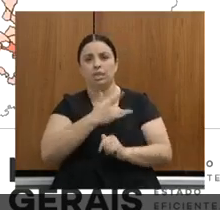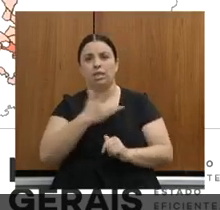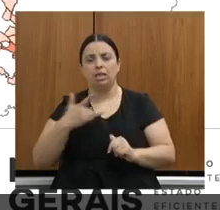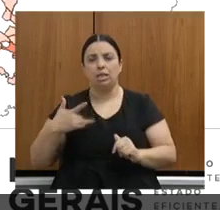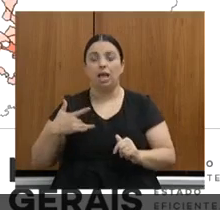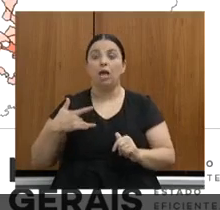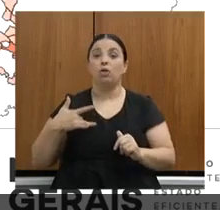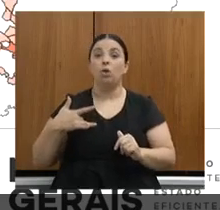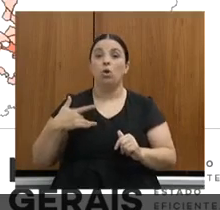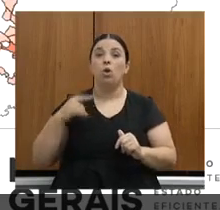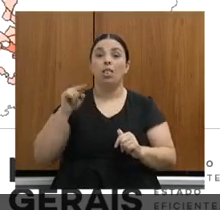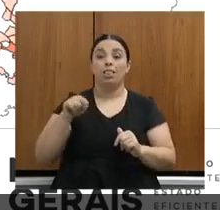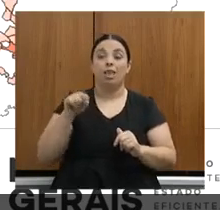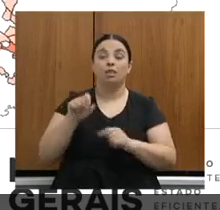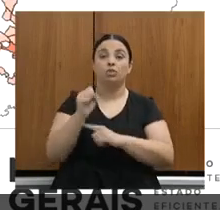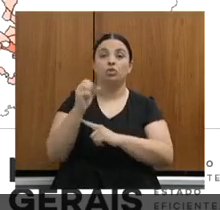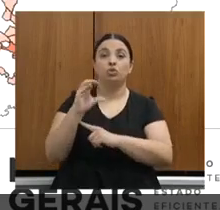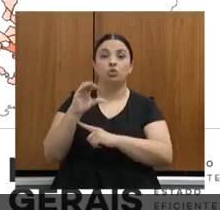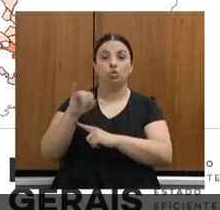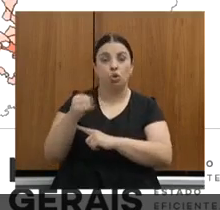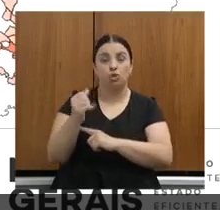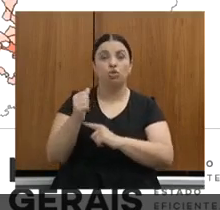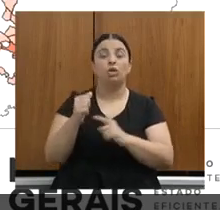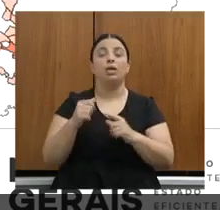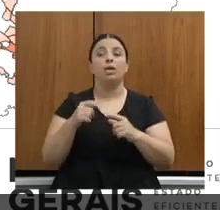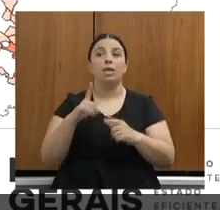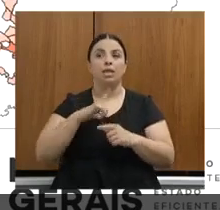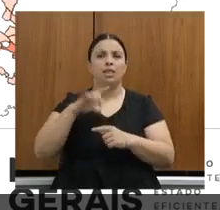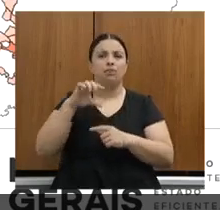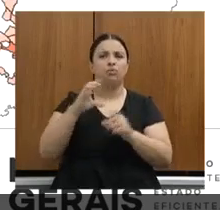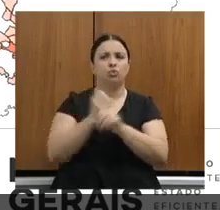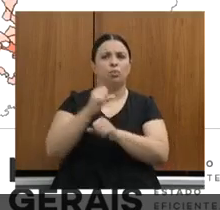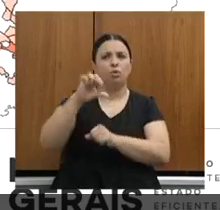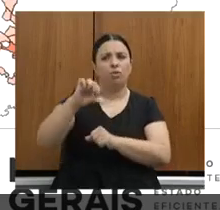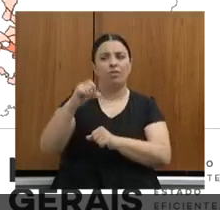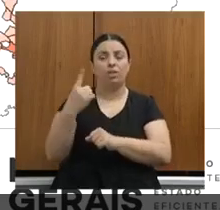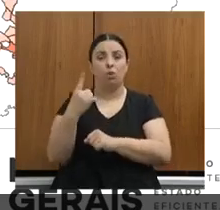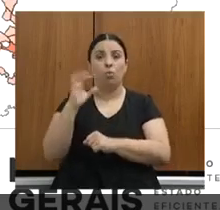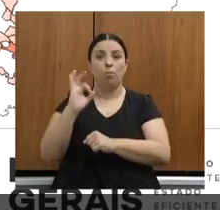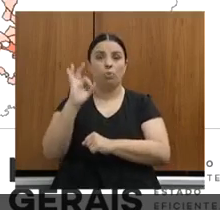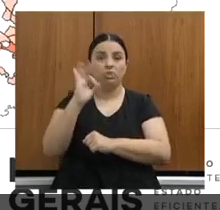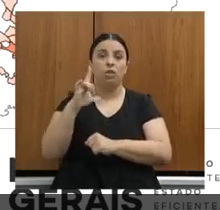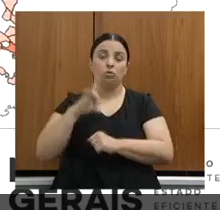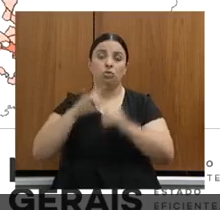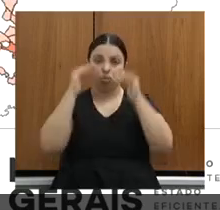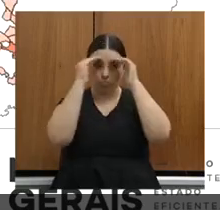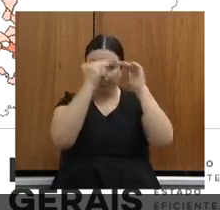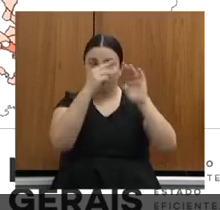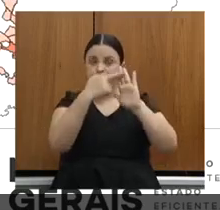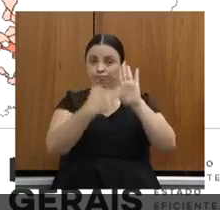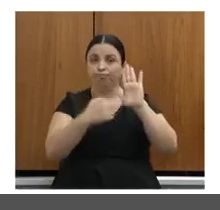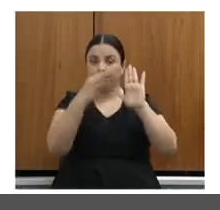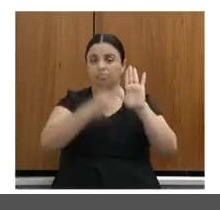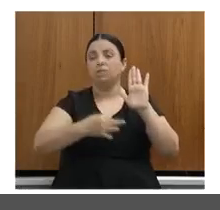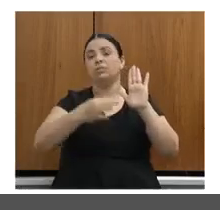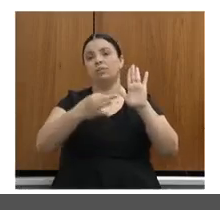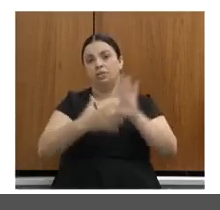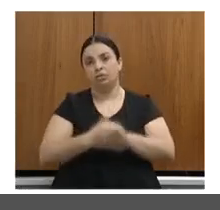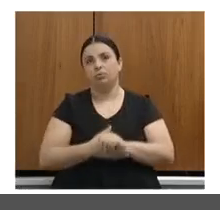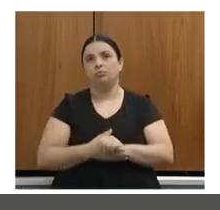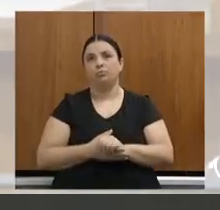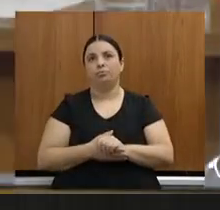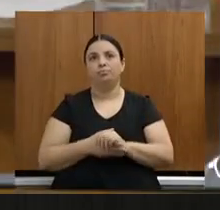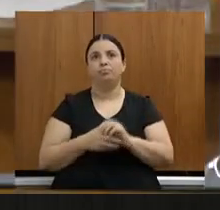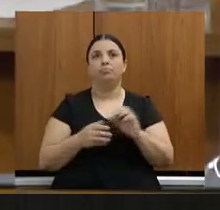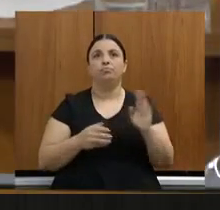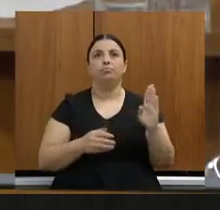91 por cento estava em conformidade de todo o estado que foi feita a declaração sim pode passar